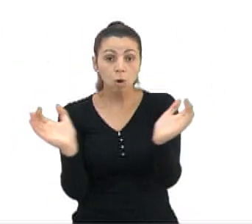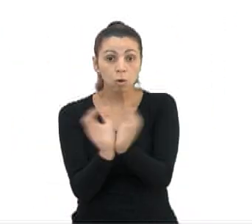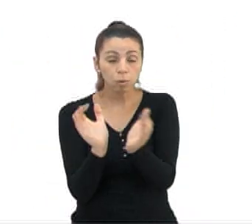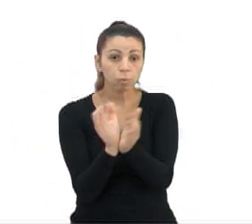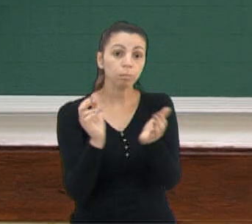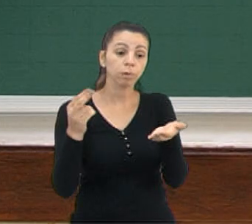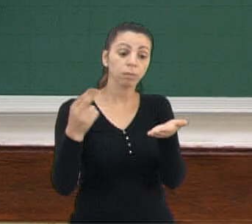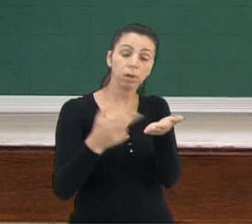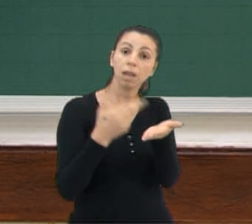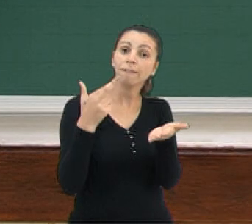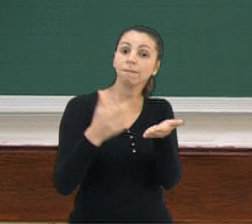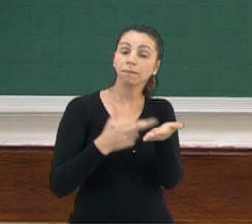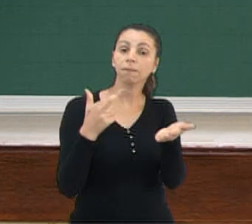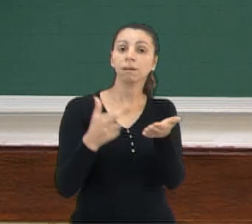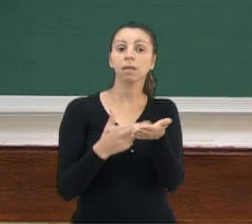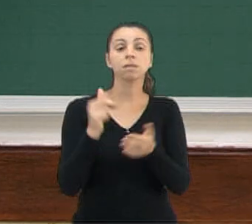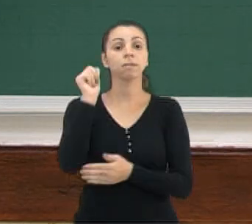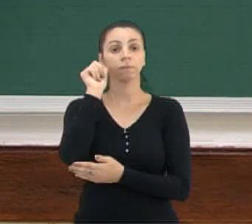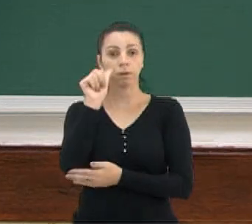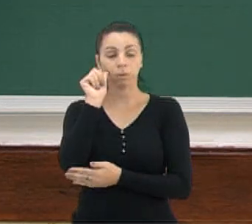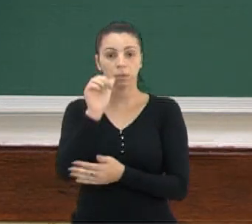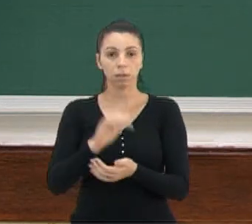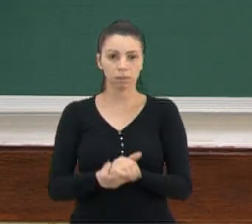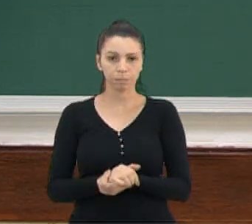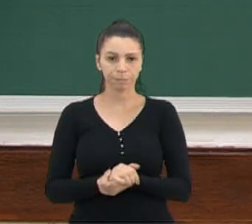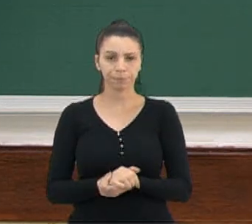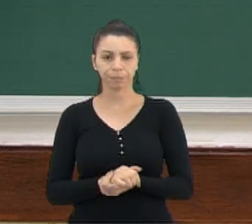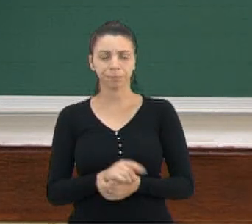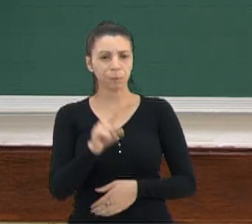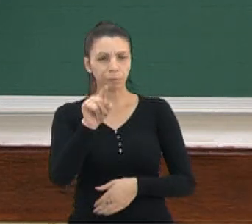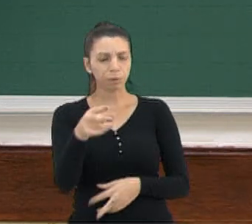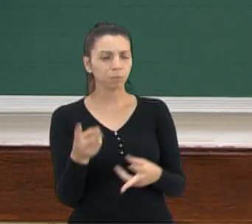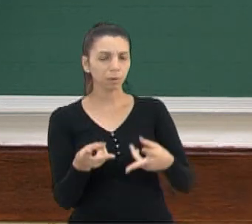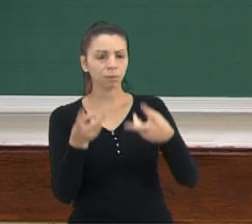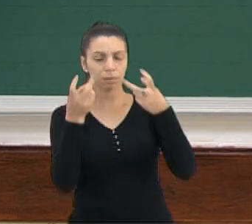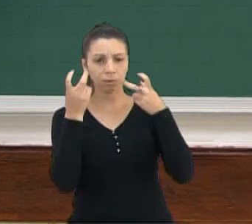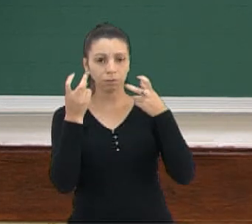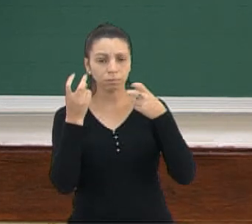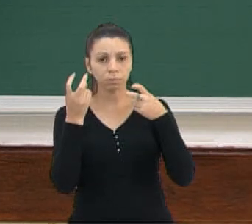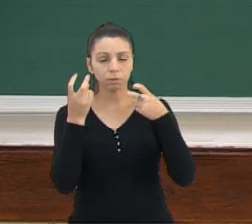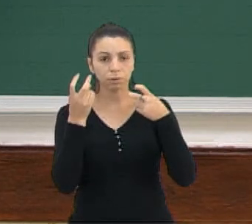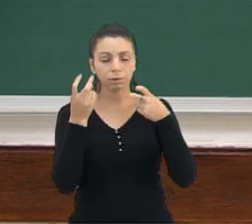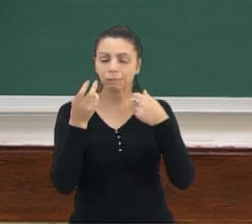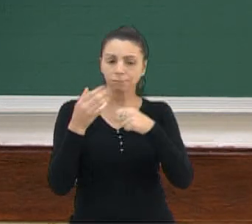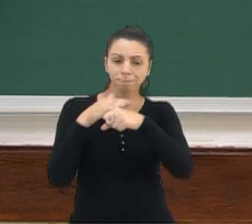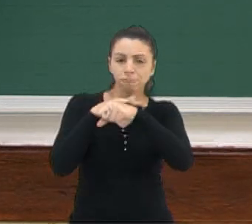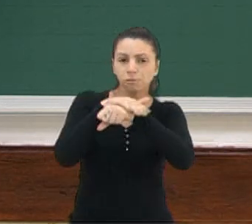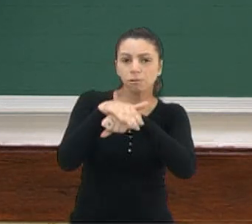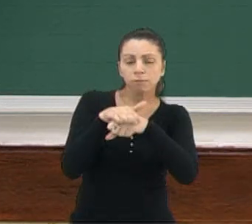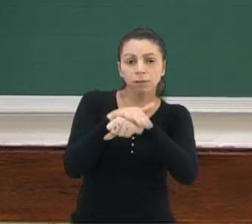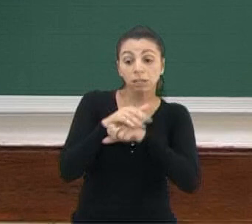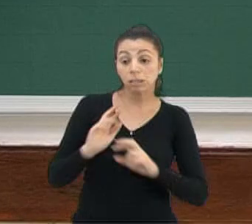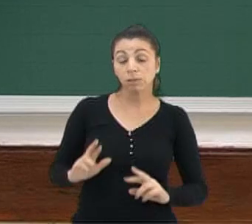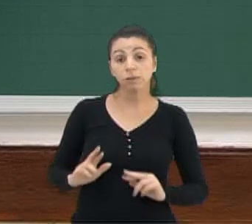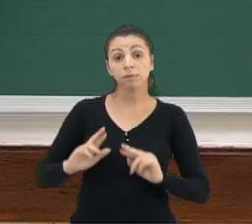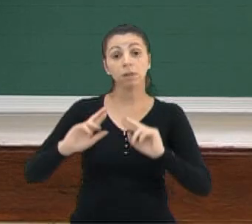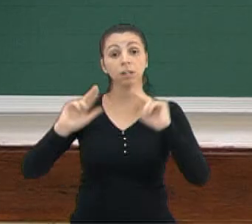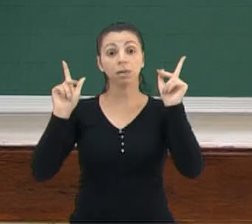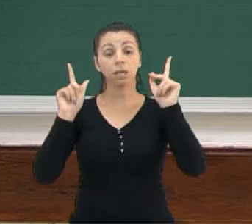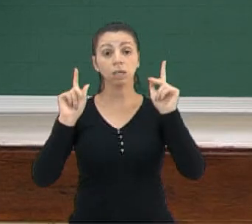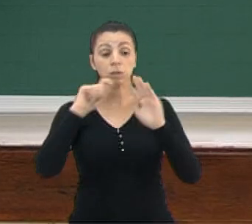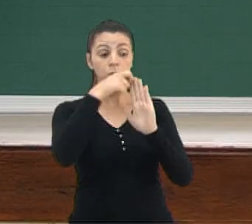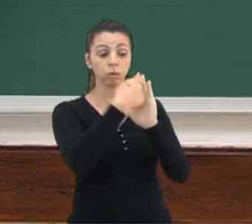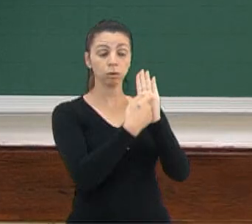Feminina. Vocês conseguiram perceber o tom de conversa diferente do texto da